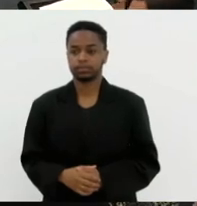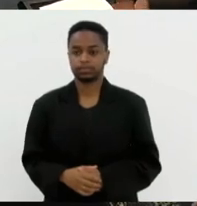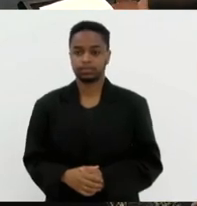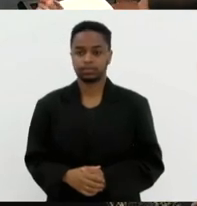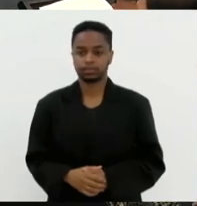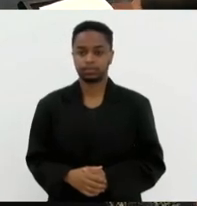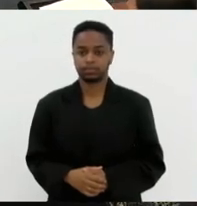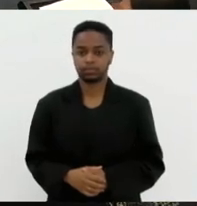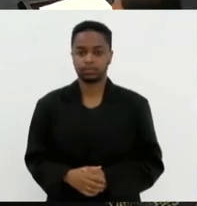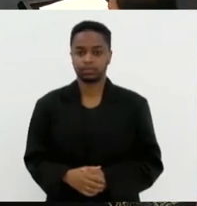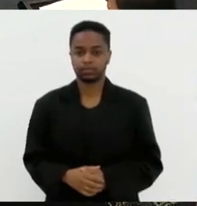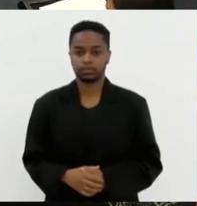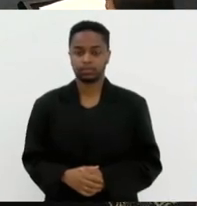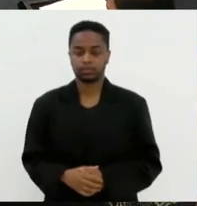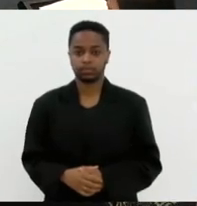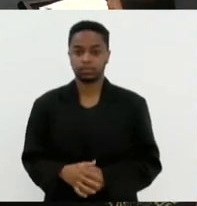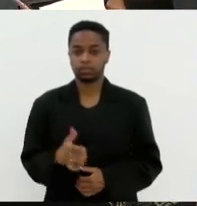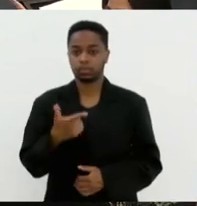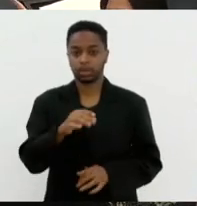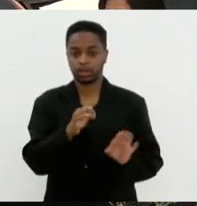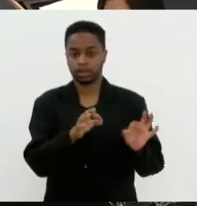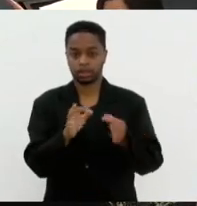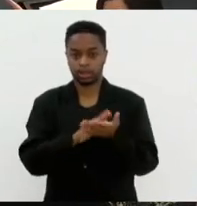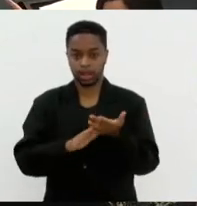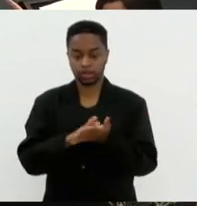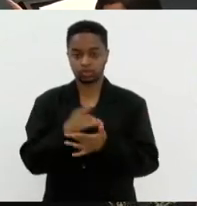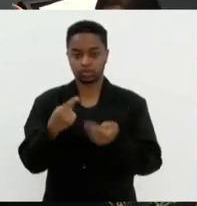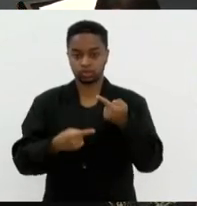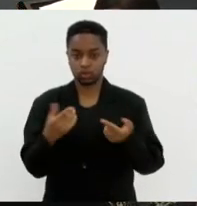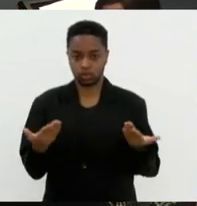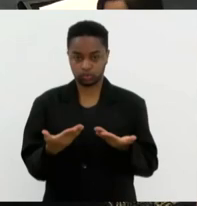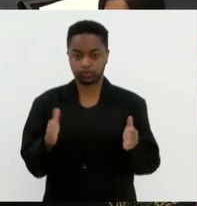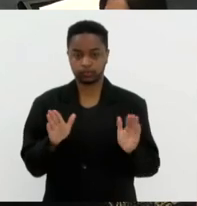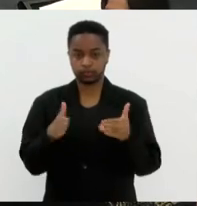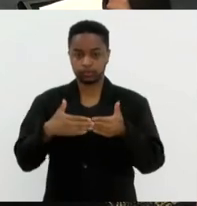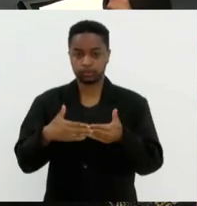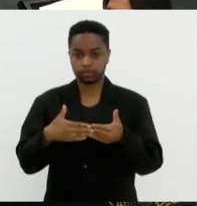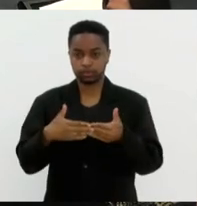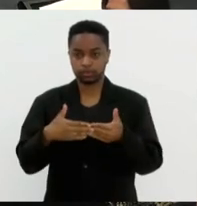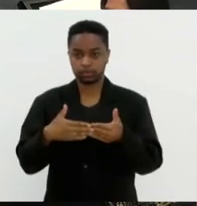Nada mais havendo a tratar na ordem do dia, está encerrada a sessão.